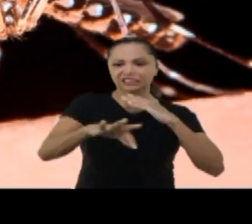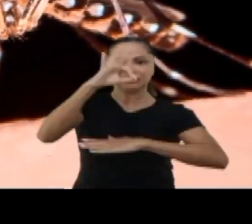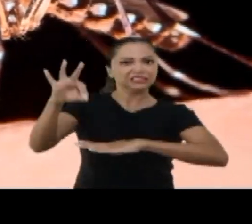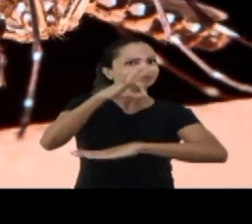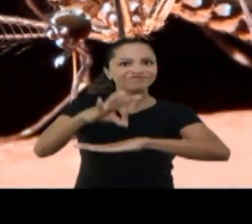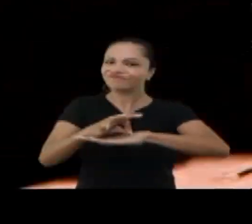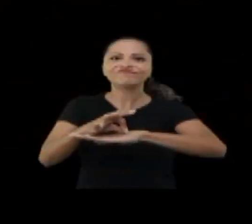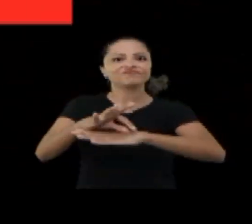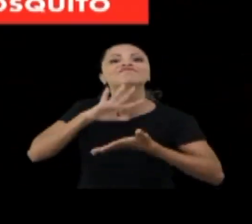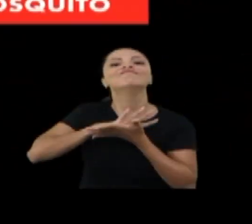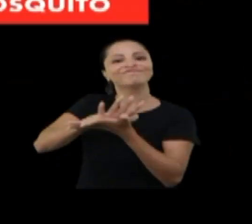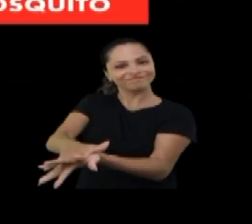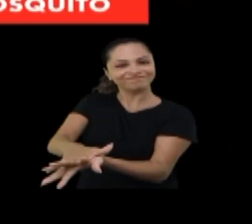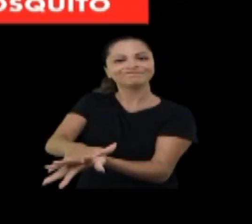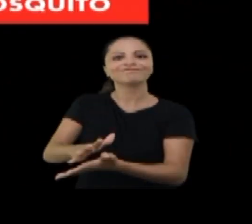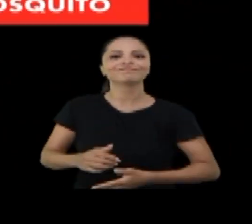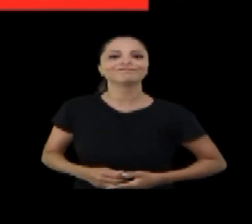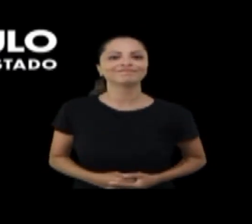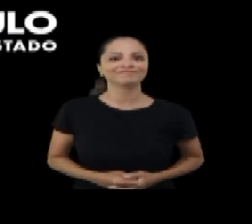inimigo no quintal.